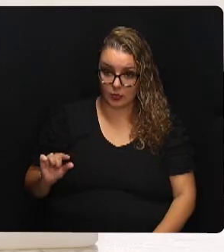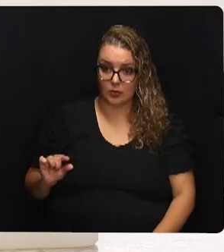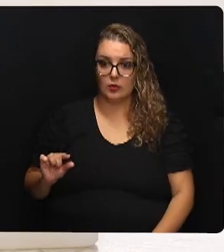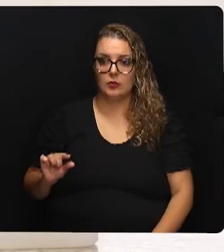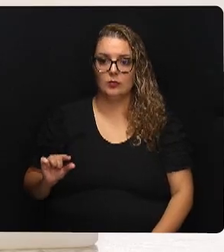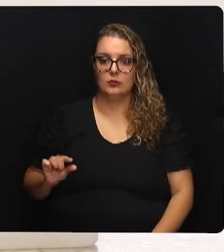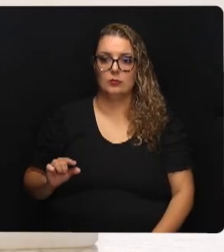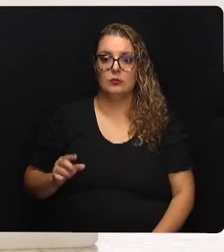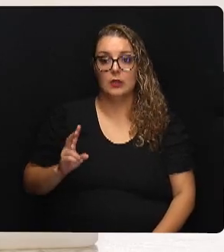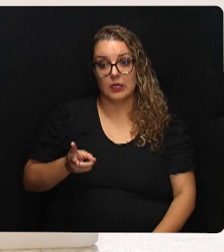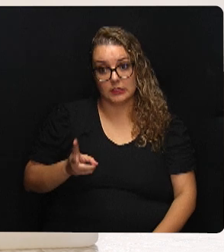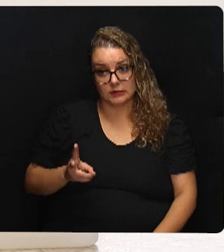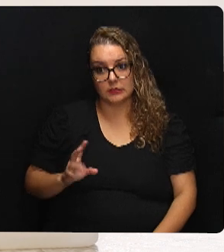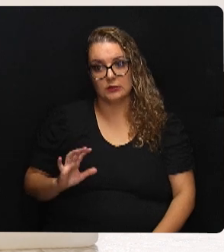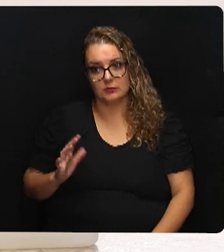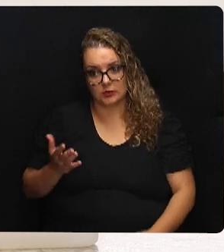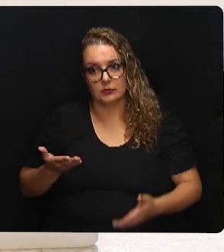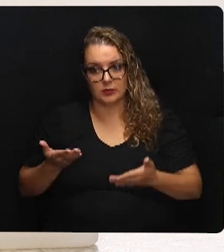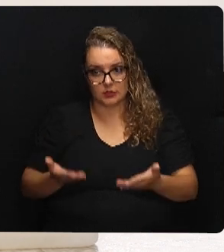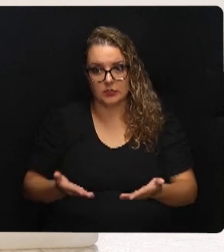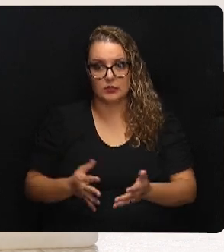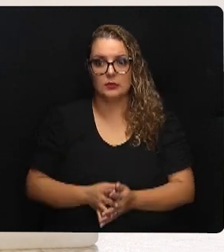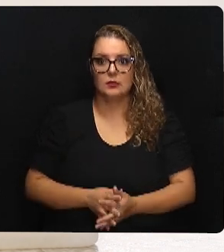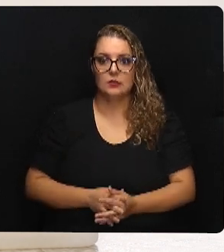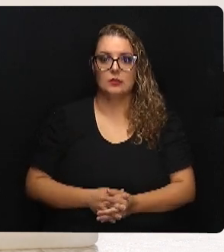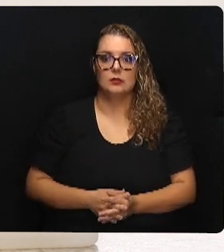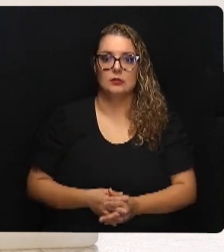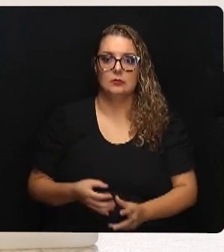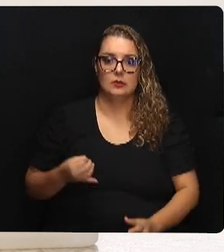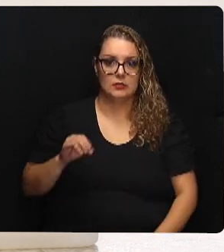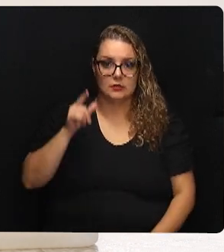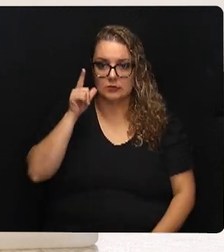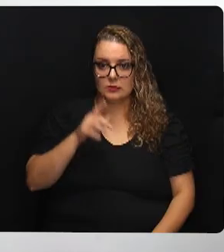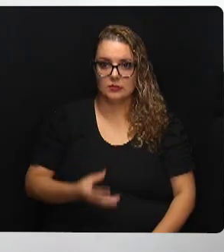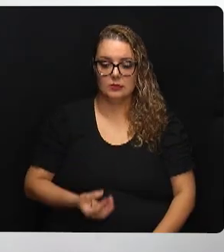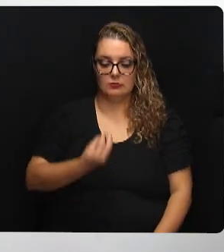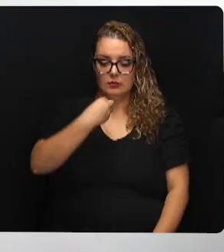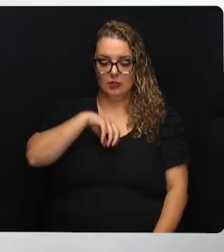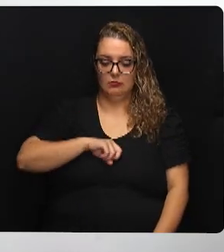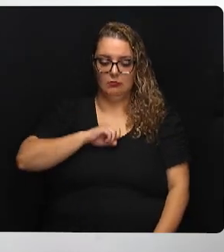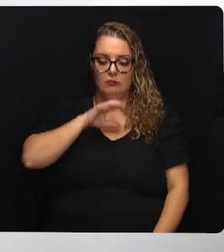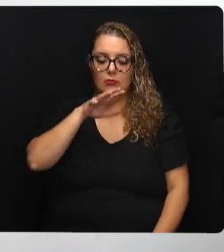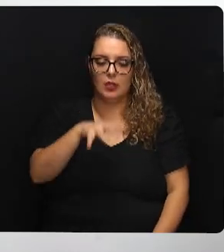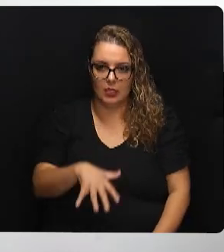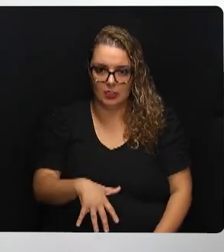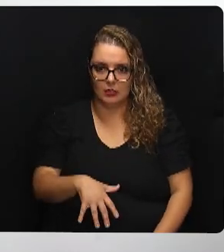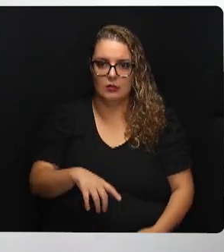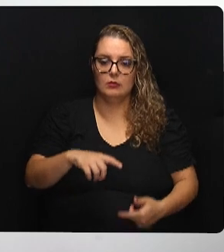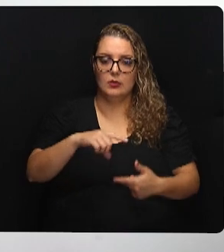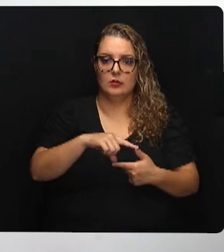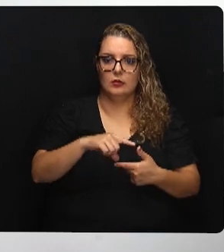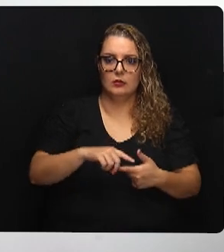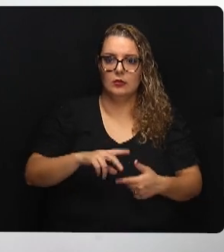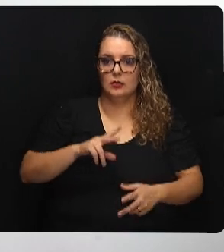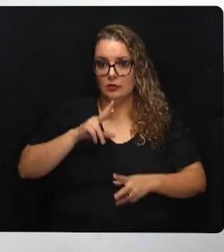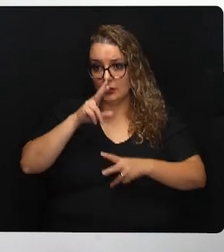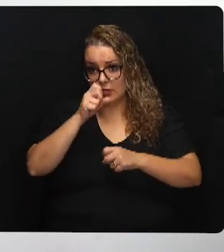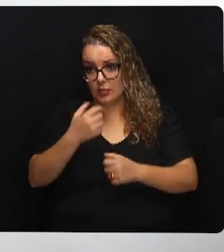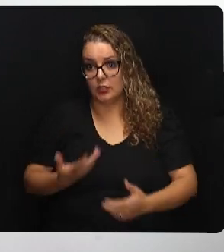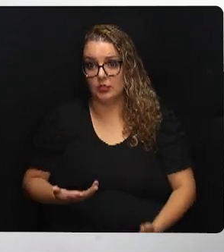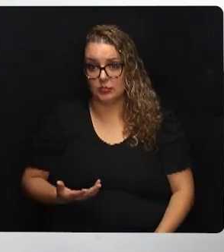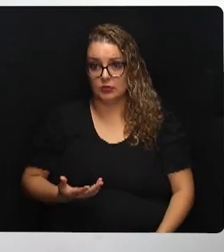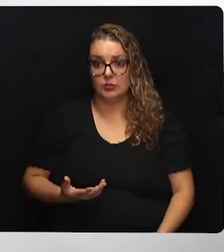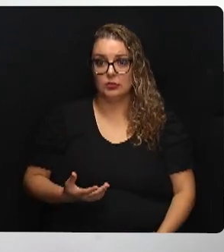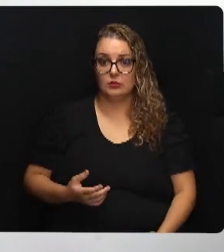pequenas quantidades, mas com uma frequência regular. Mas se essa pessoa não está mais conseguindo ingerir pelo quadro intenso